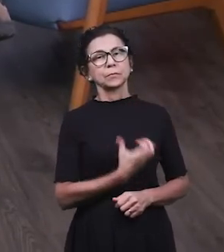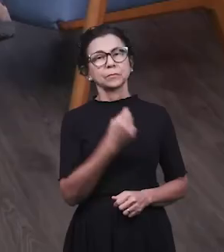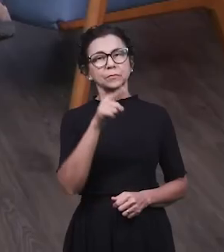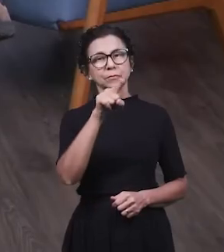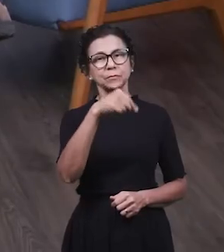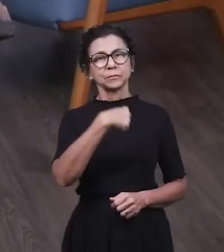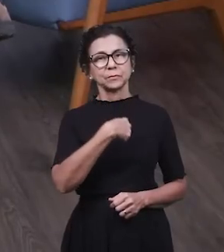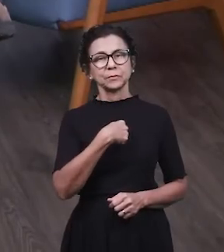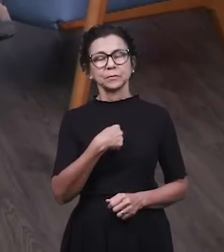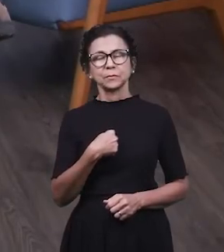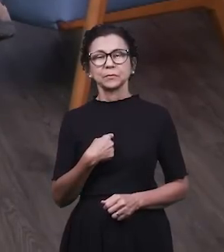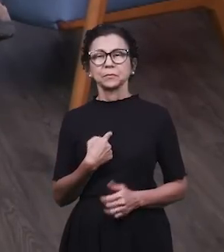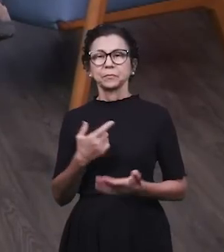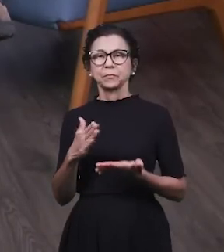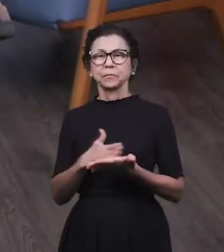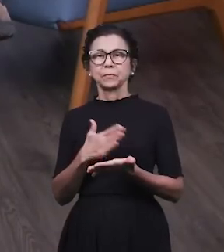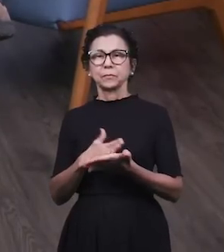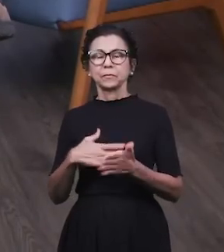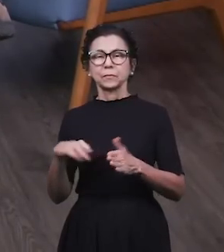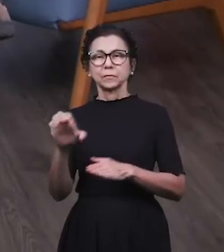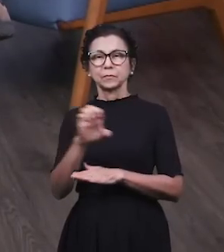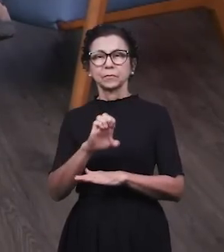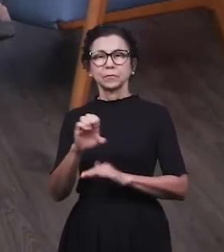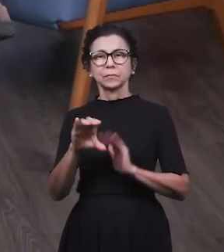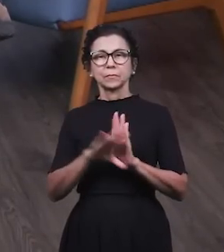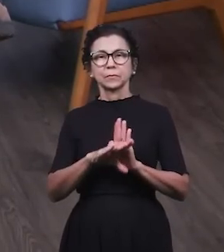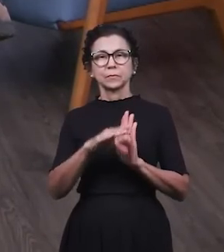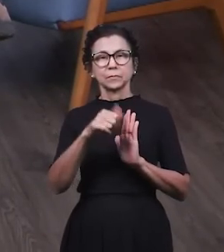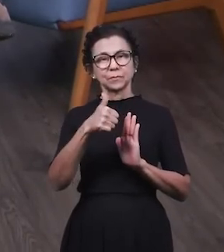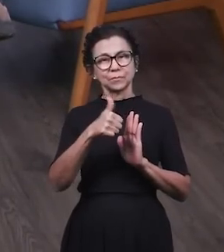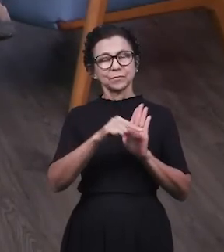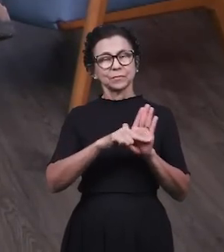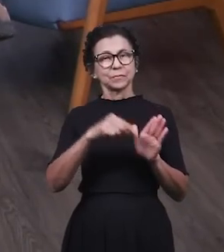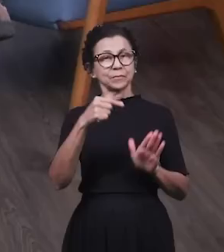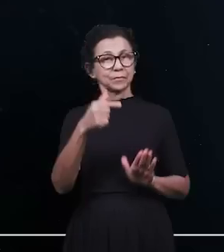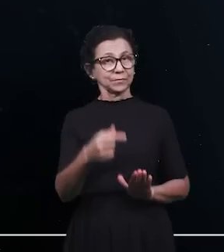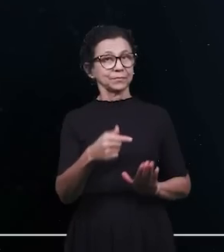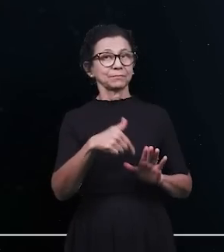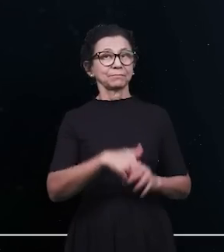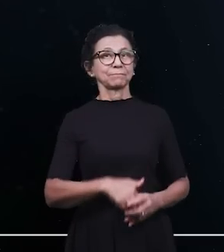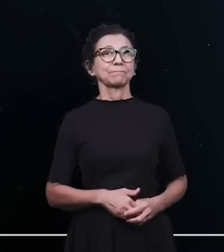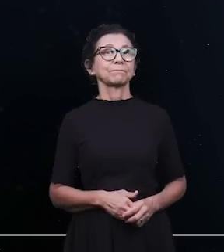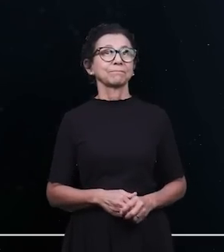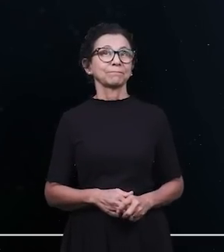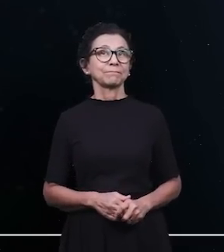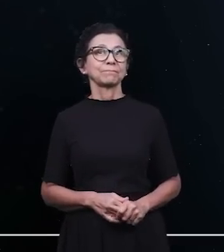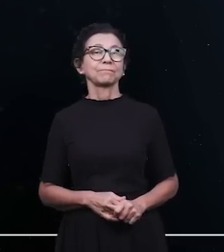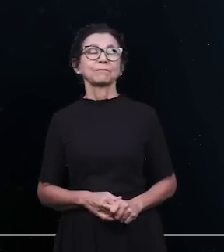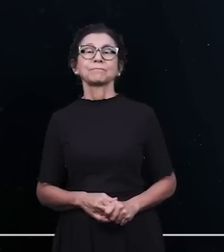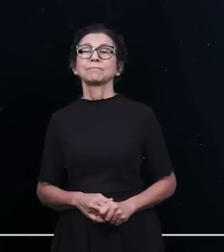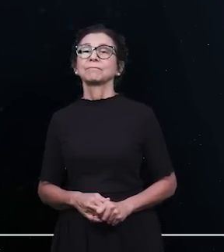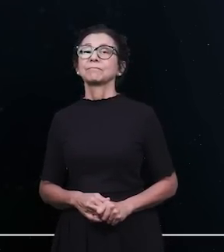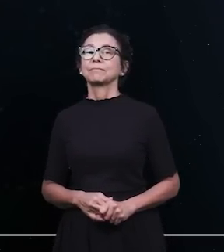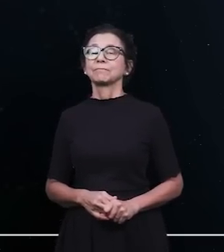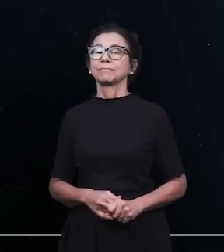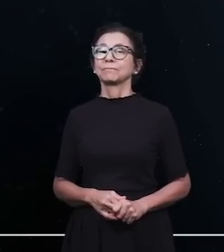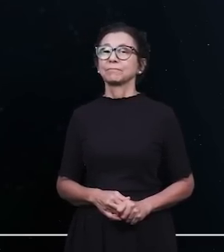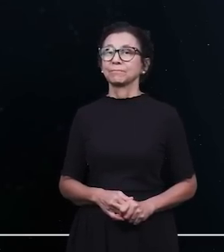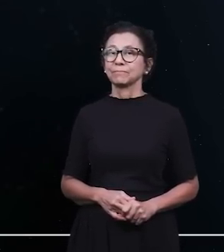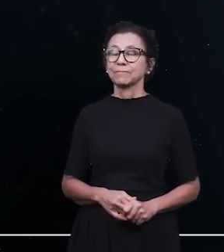que fala sobre isso? Efésios capítulo 1, verso 7, diz assim: em quem temos